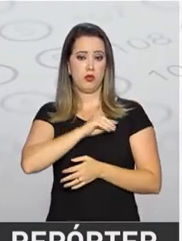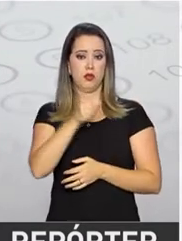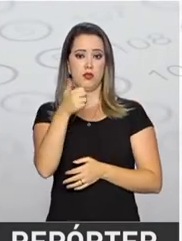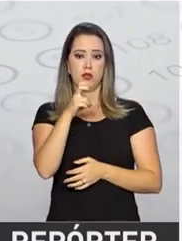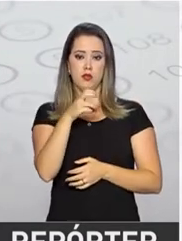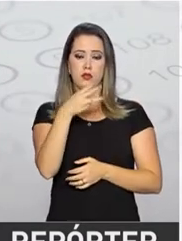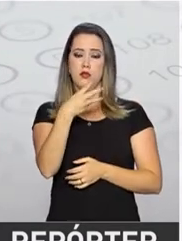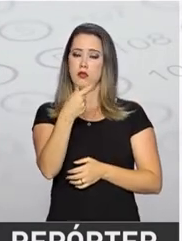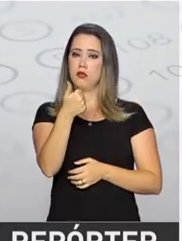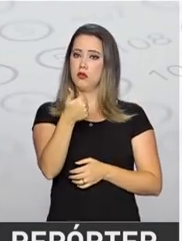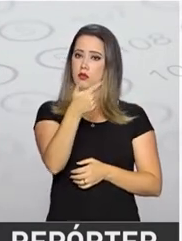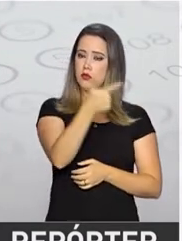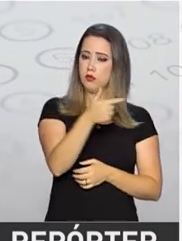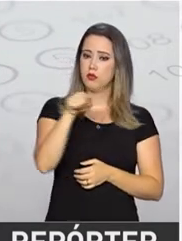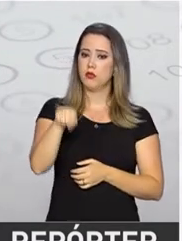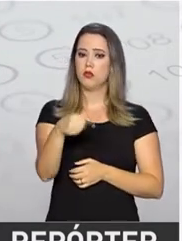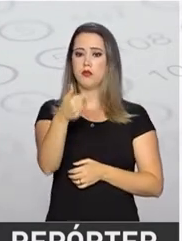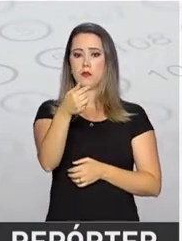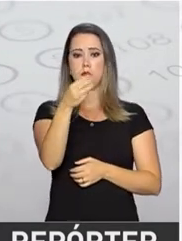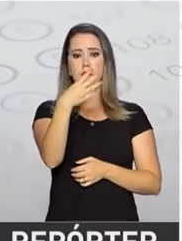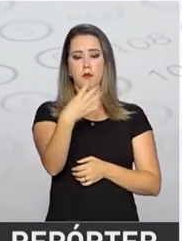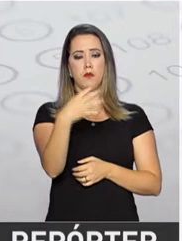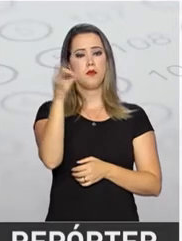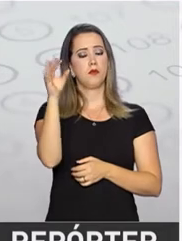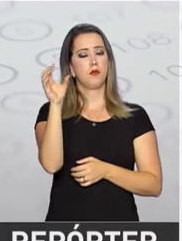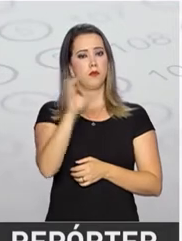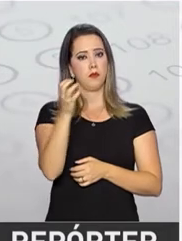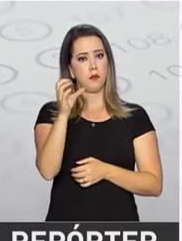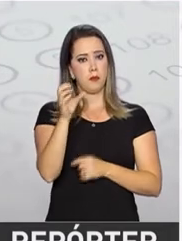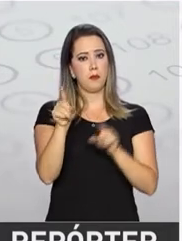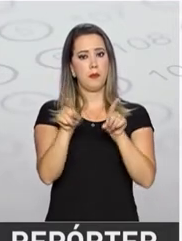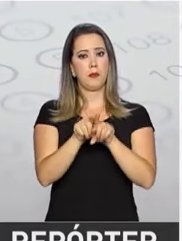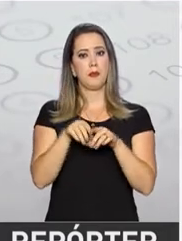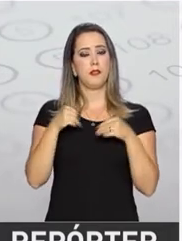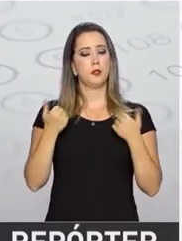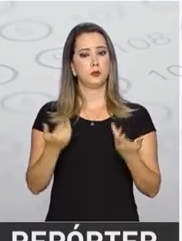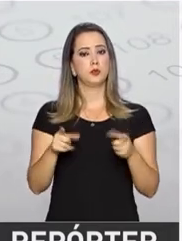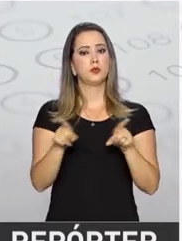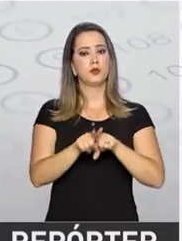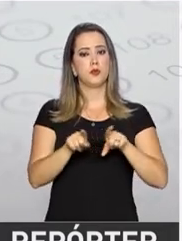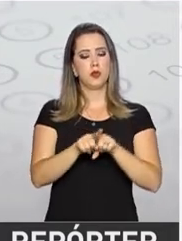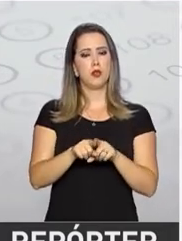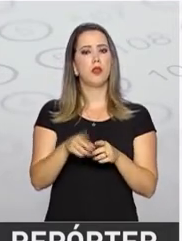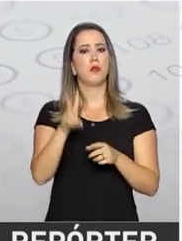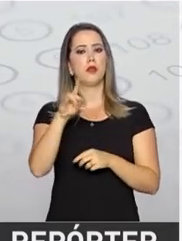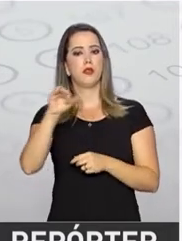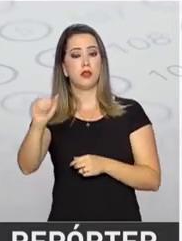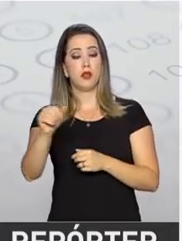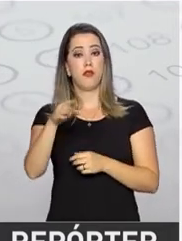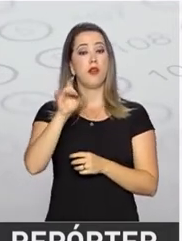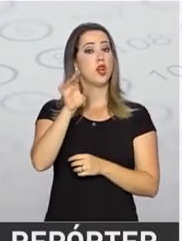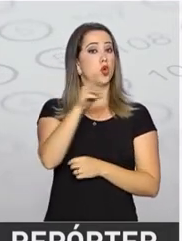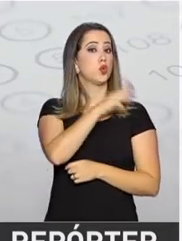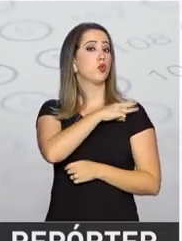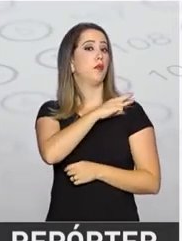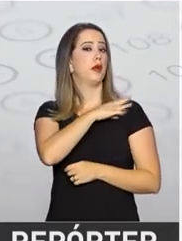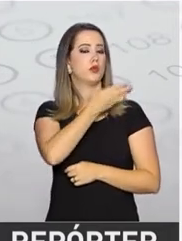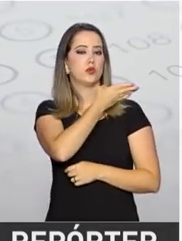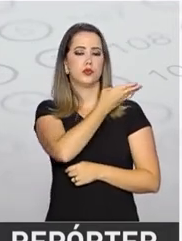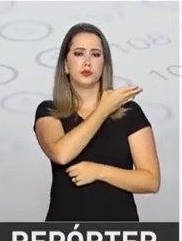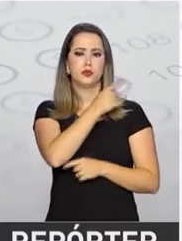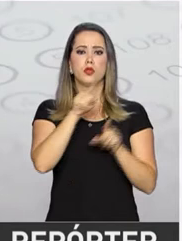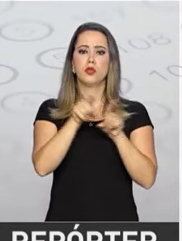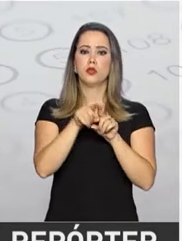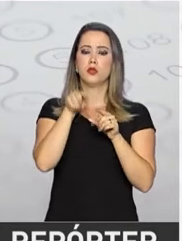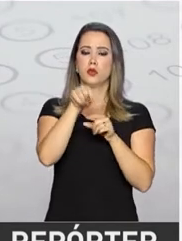mil trezentos e doze reais e setenta e quatro centavos também tem vaga para quem tem o ensino médio o